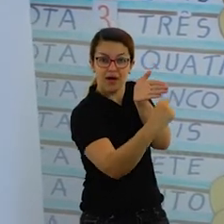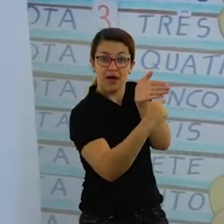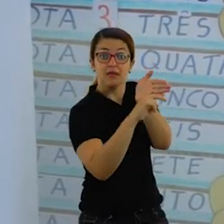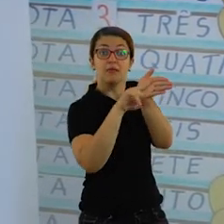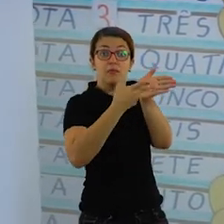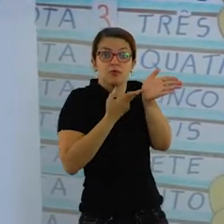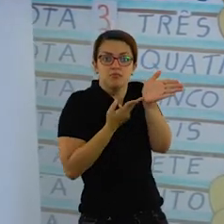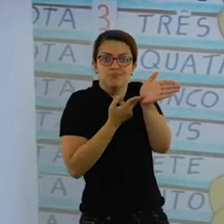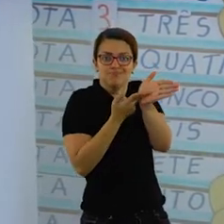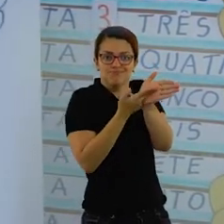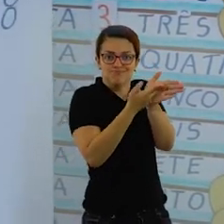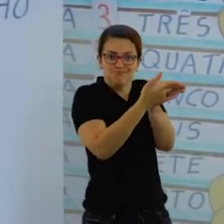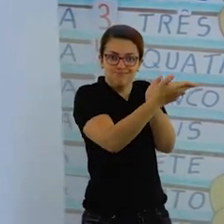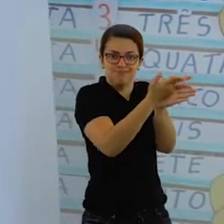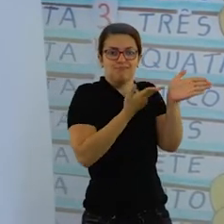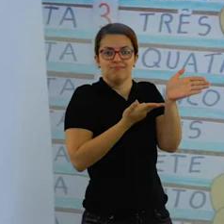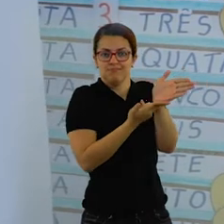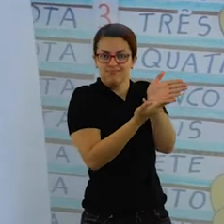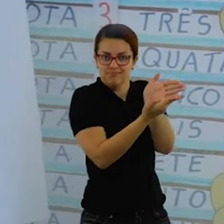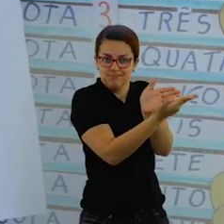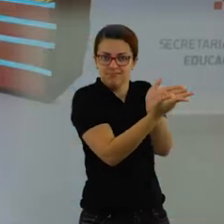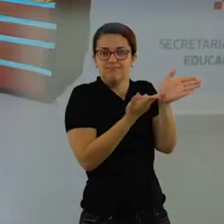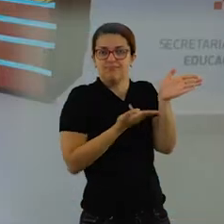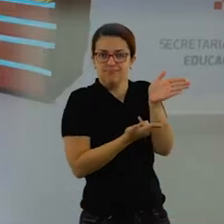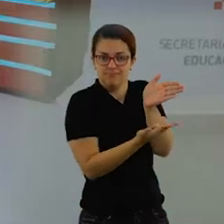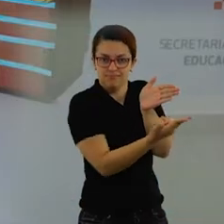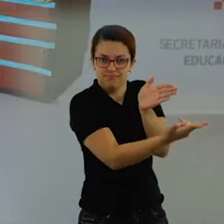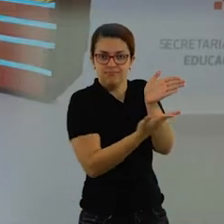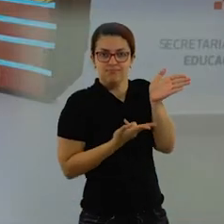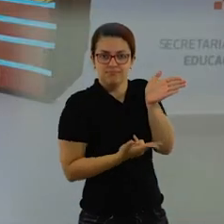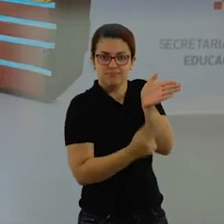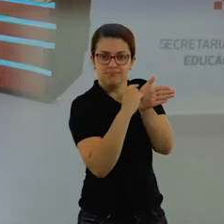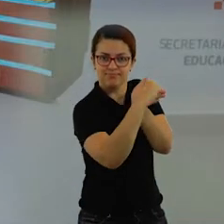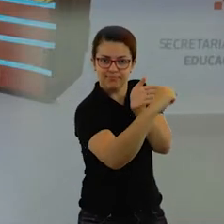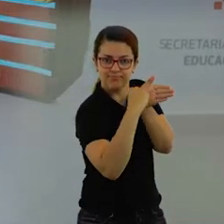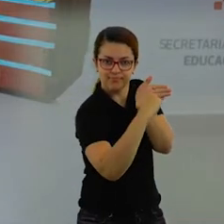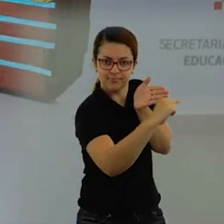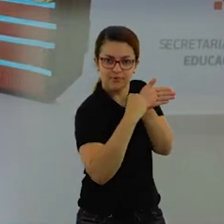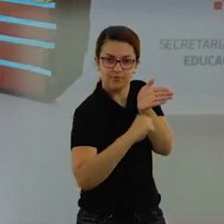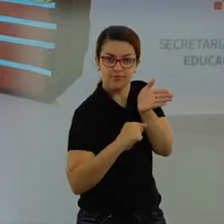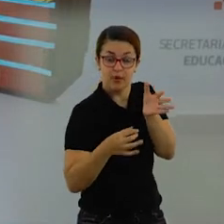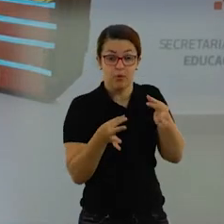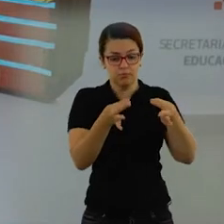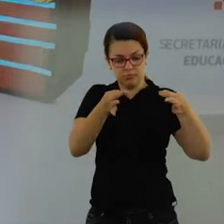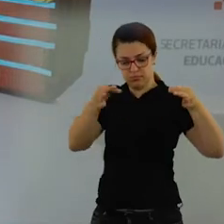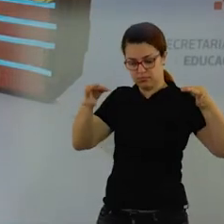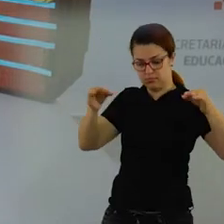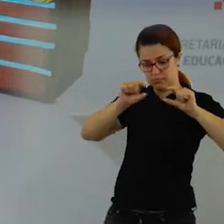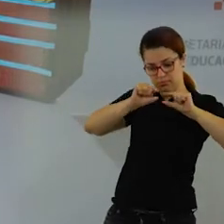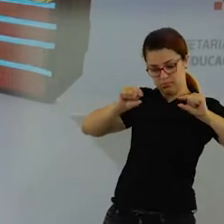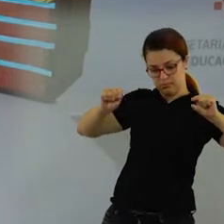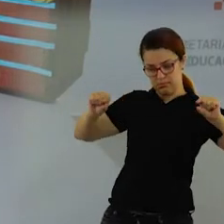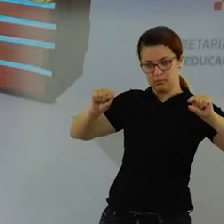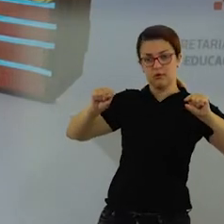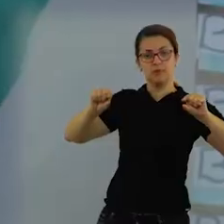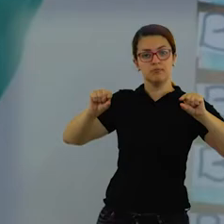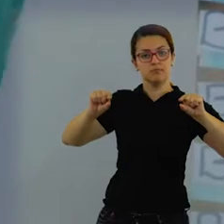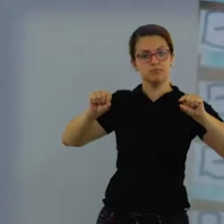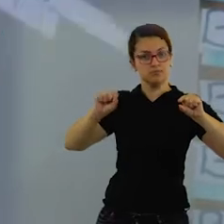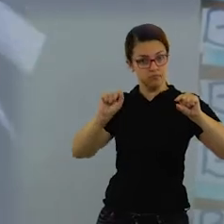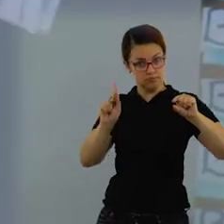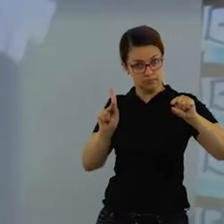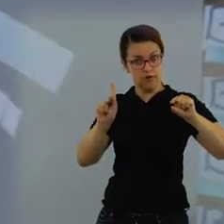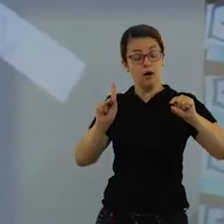recortar as tirinhas. Quando você recortar, você vai ter todas as tirinhas assim,